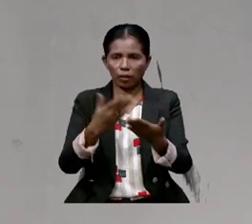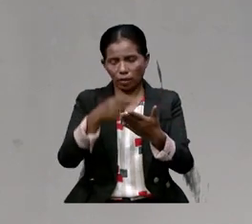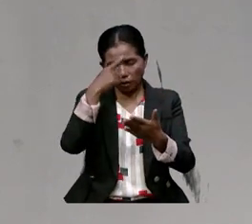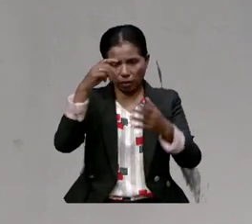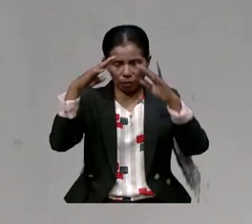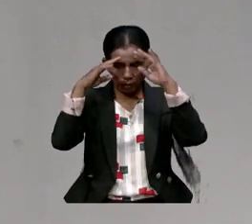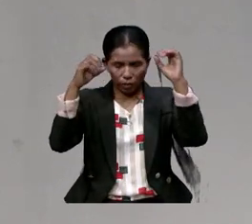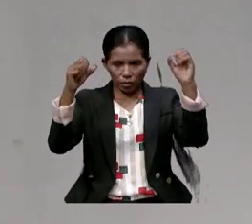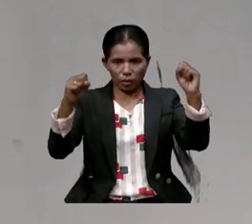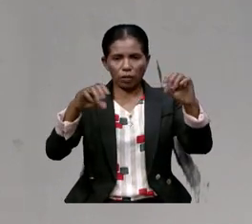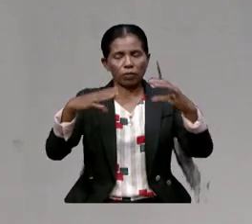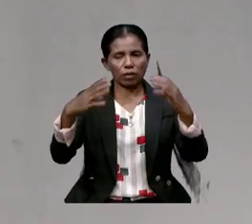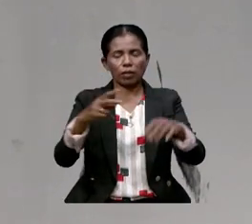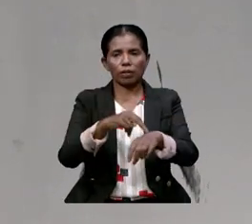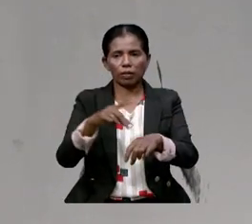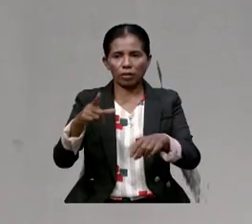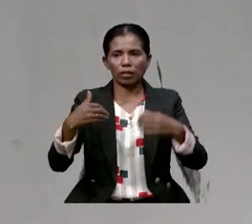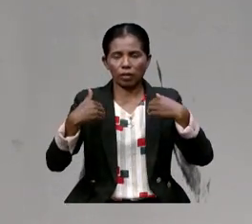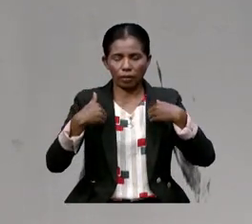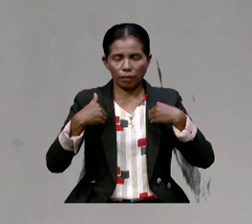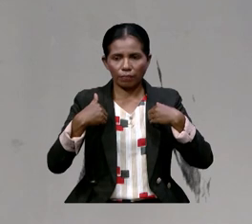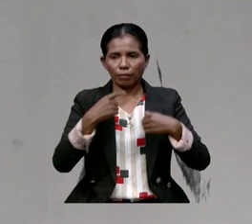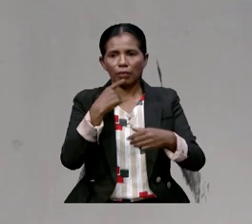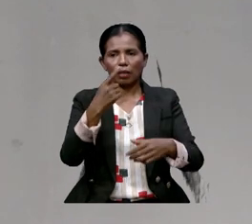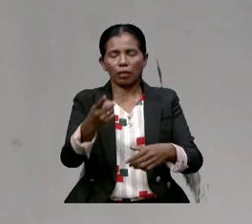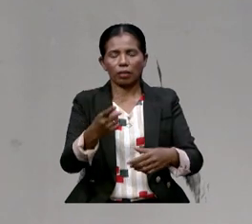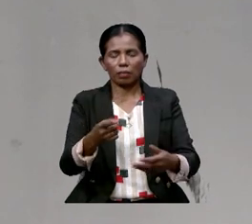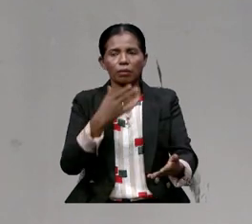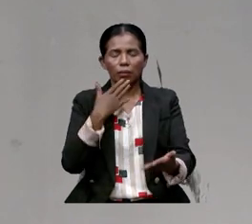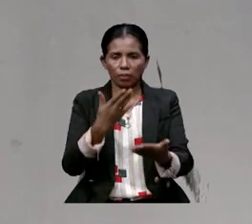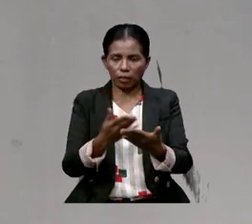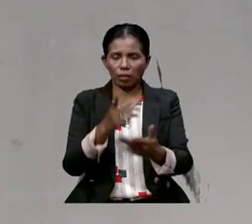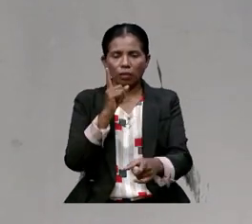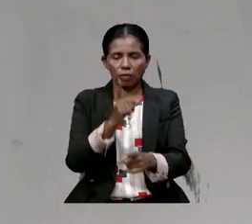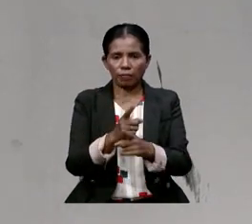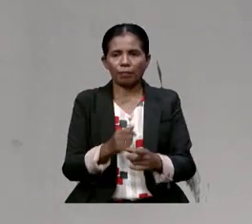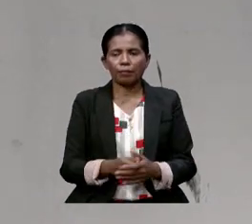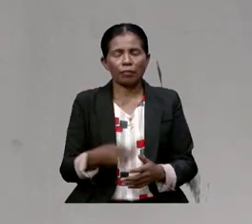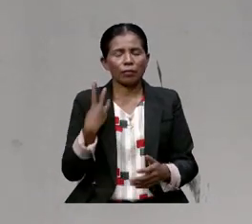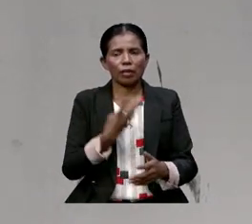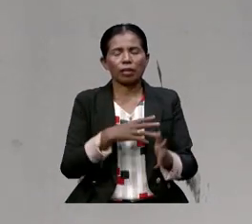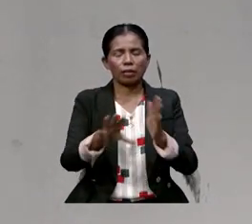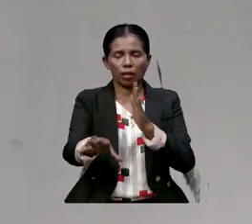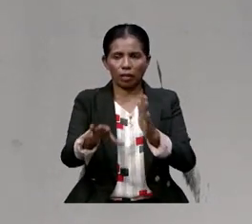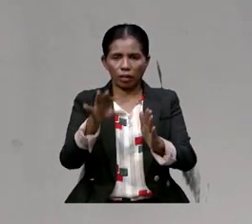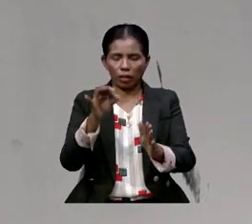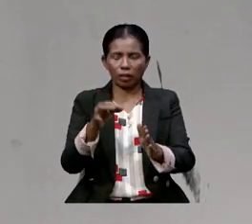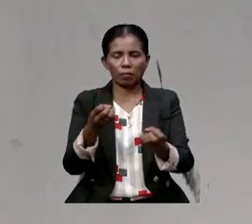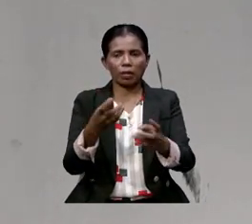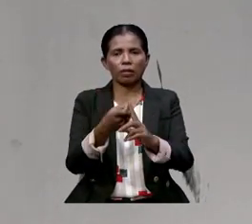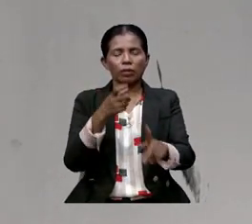do conselho de missão e nós menekankan para assunto qualidade, né? Então é tão crítica para que se tenha